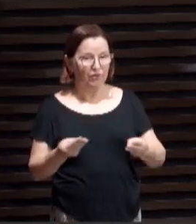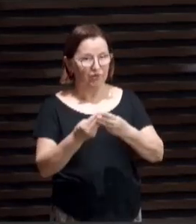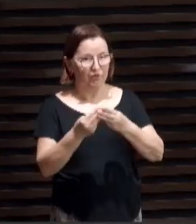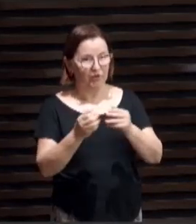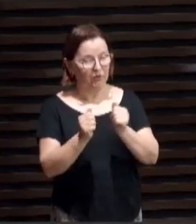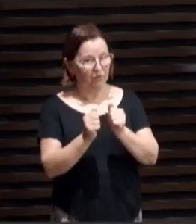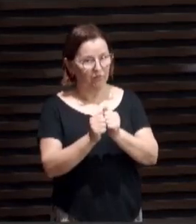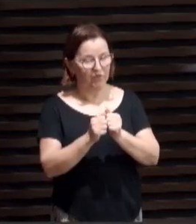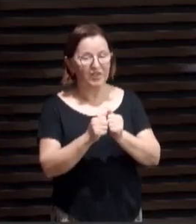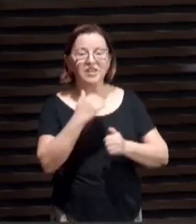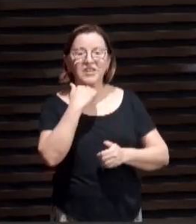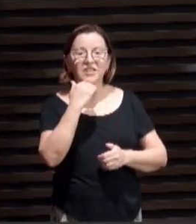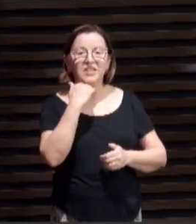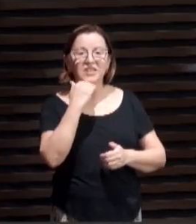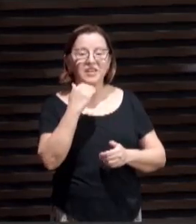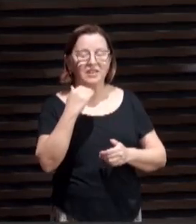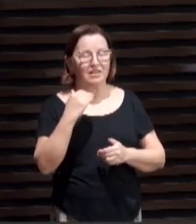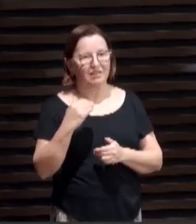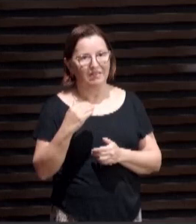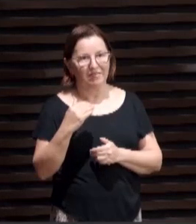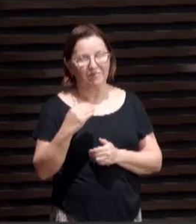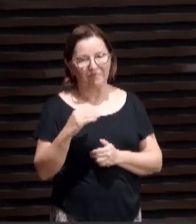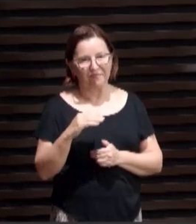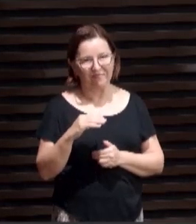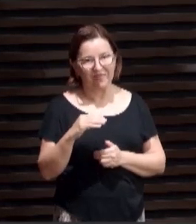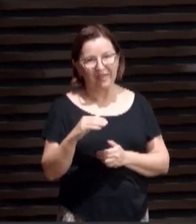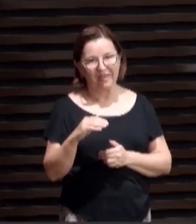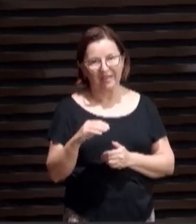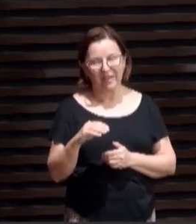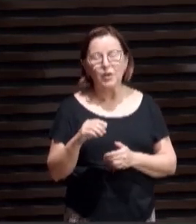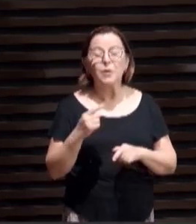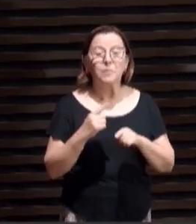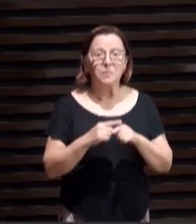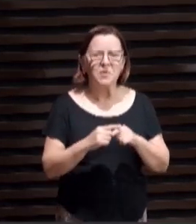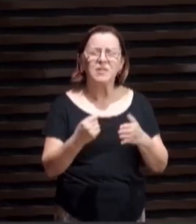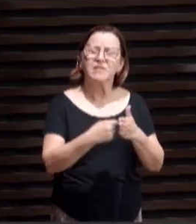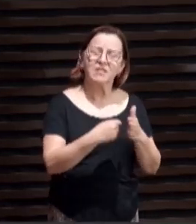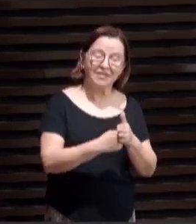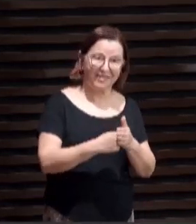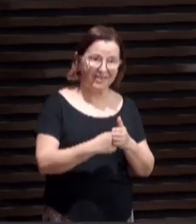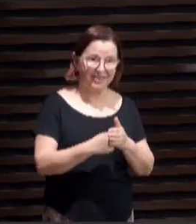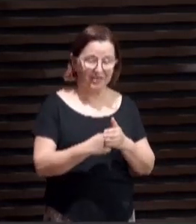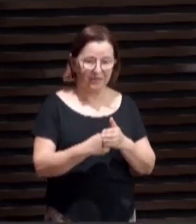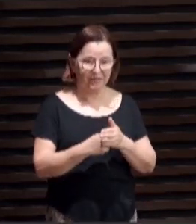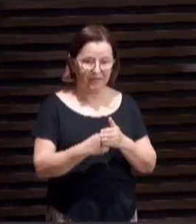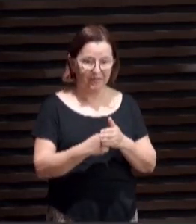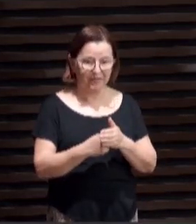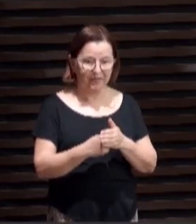que me interrogas? Pergunta aos que ouviram o que lhes falei. Bem sabem eles o que eu